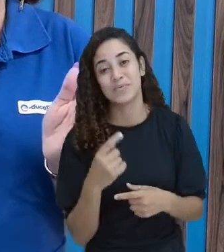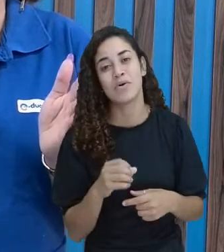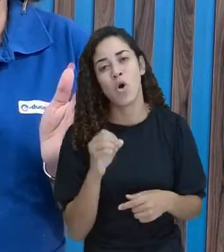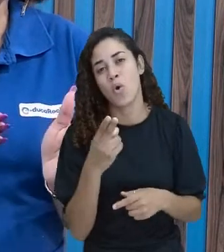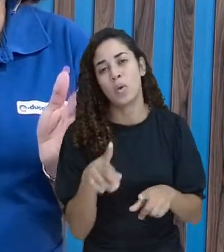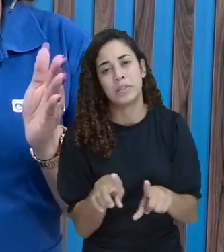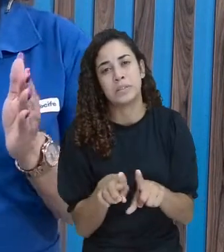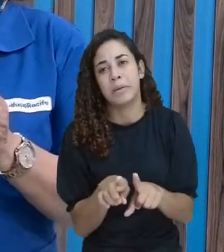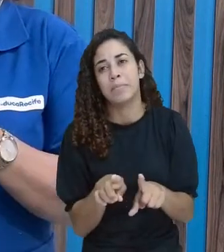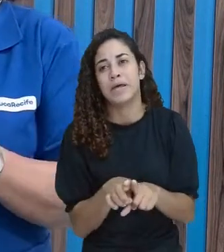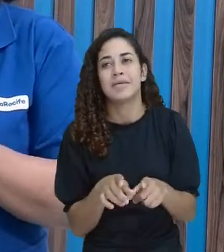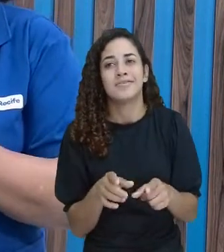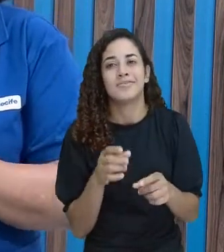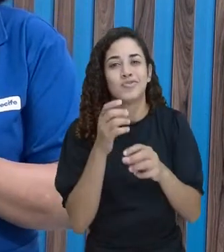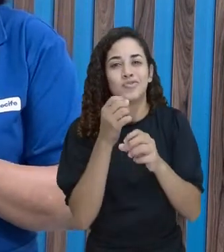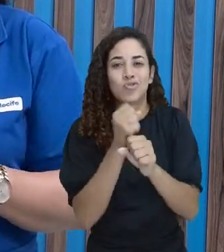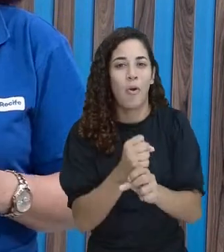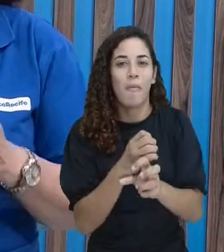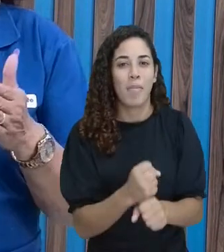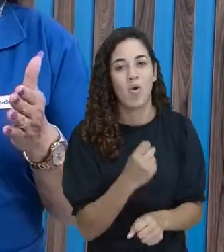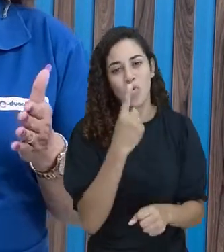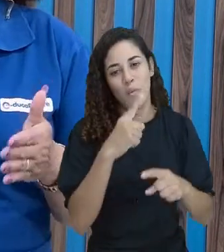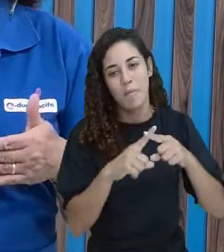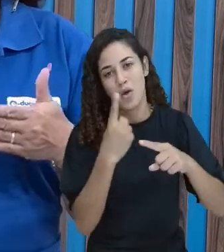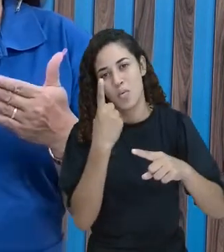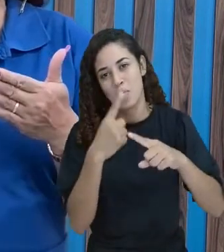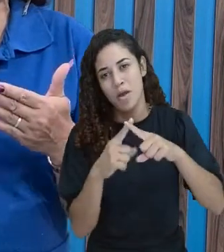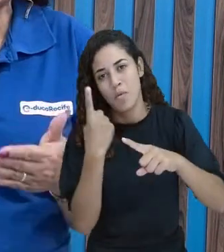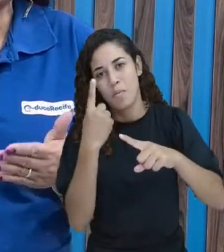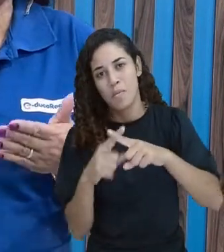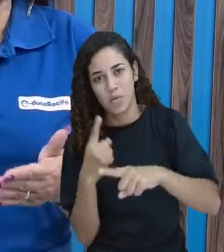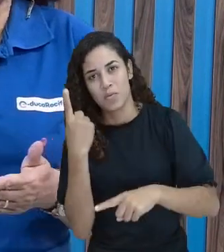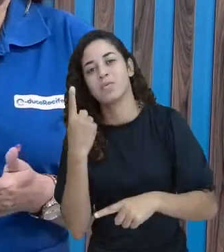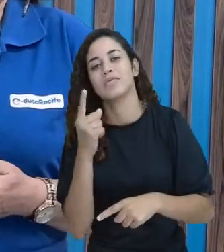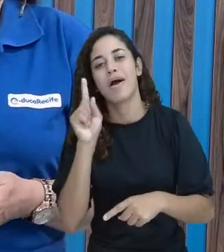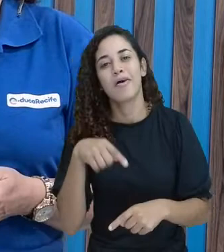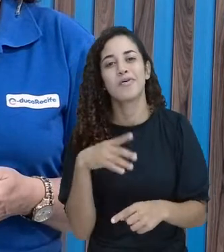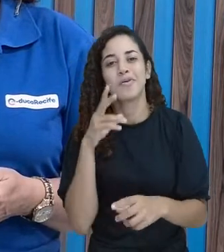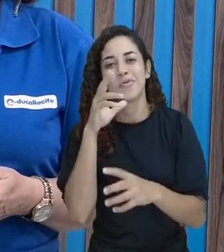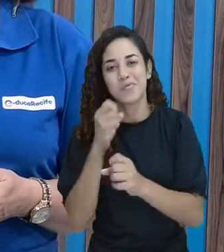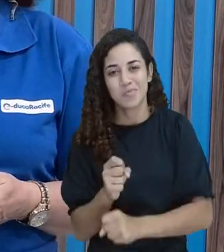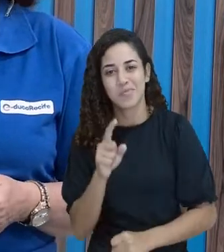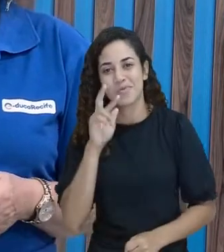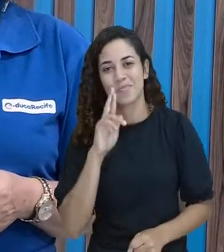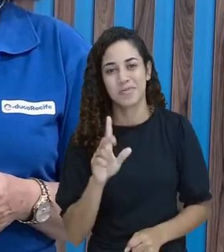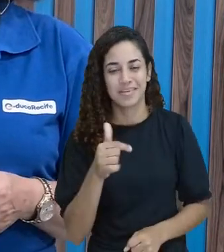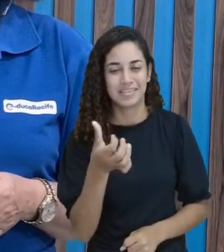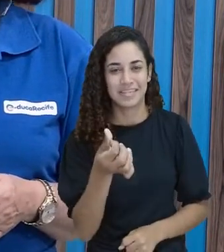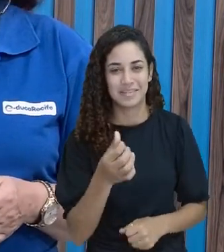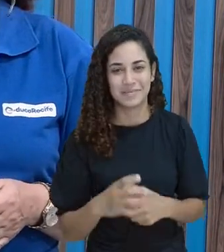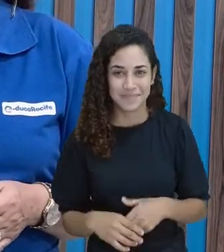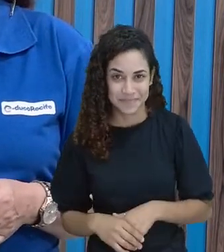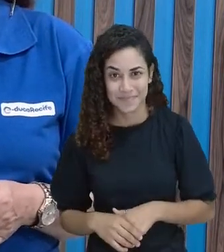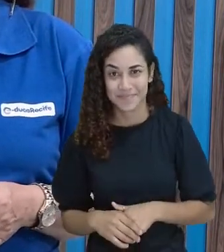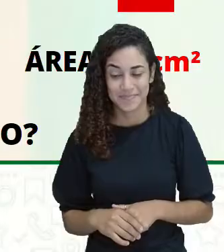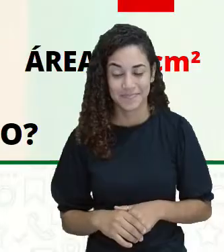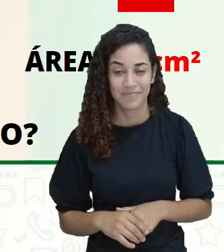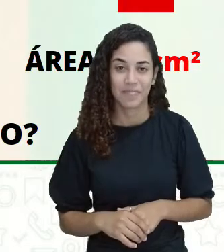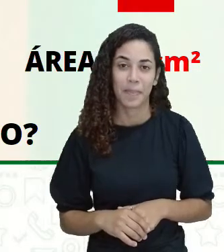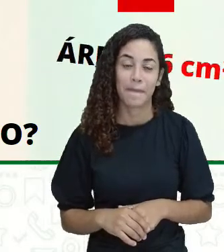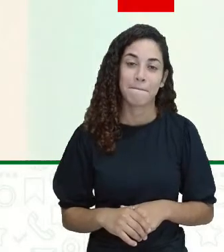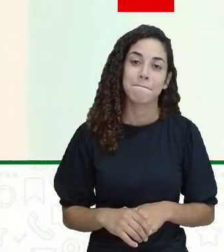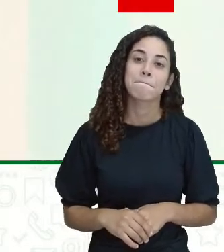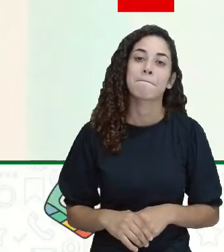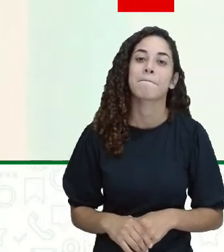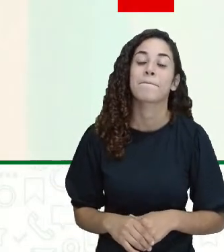somar 1 mais 1 mais 1 mais 1, e aí você também vai ter os 6 centímetros quadrados, tá certo? Então, vamos ver qual é a outra